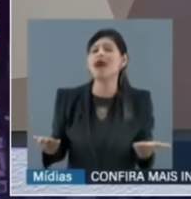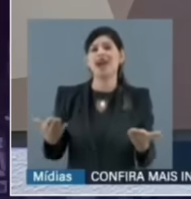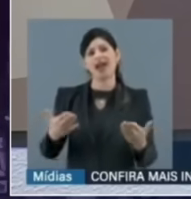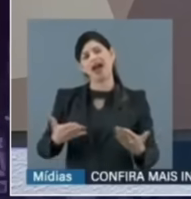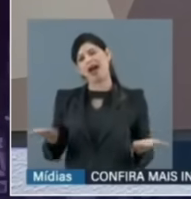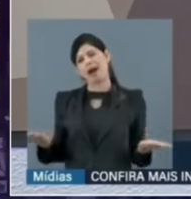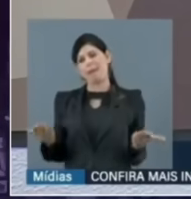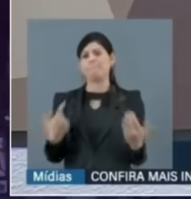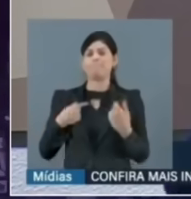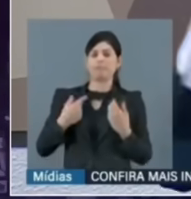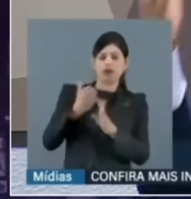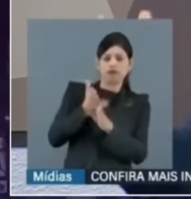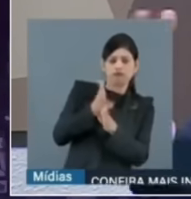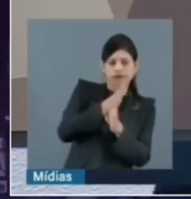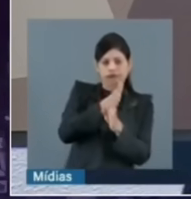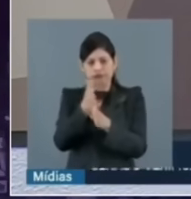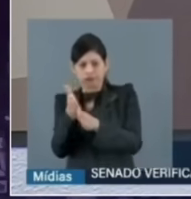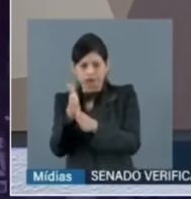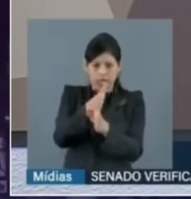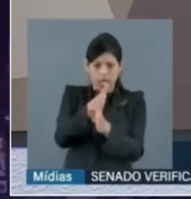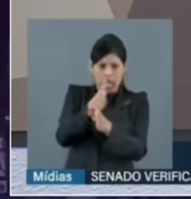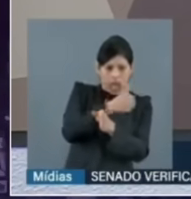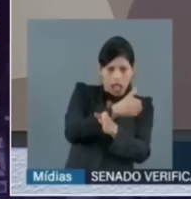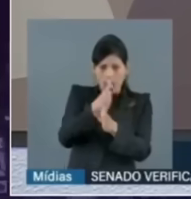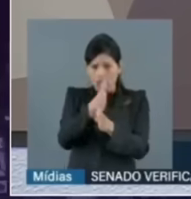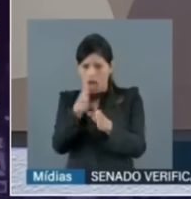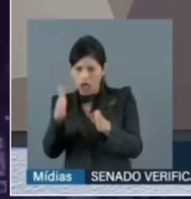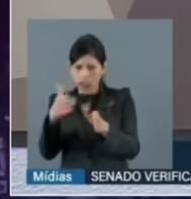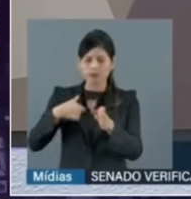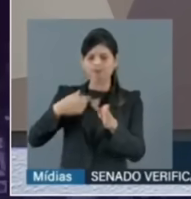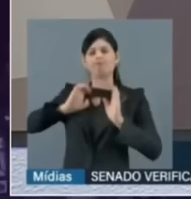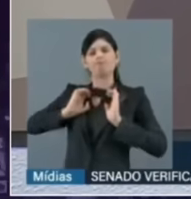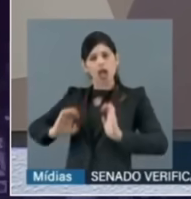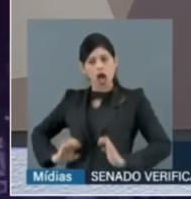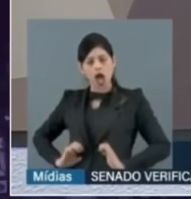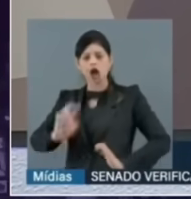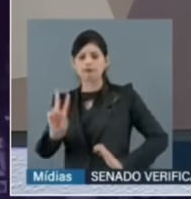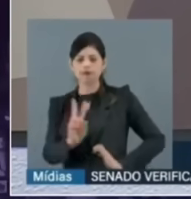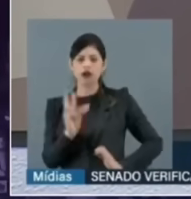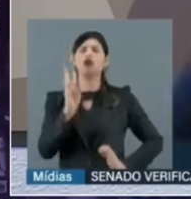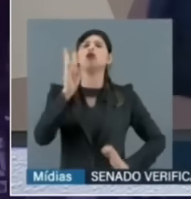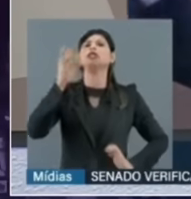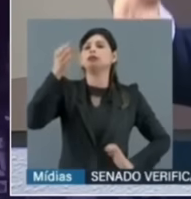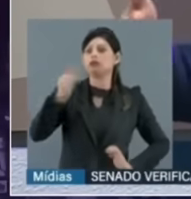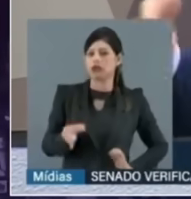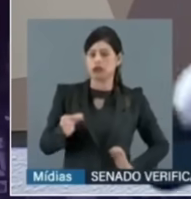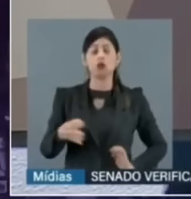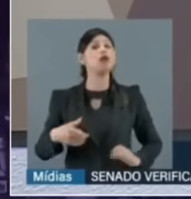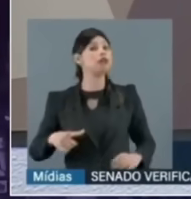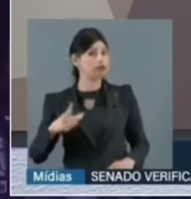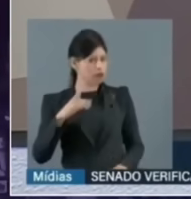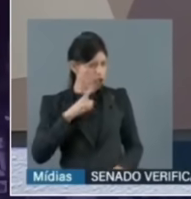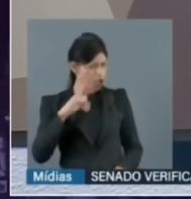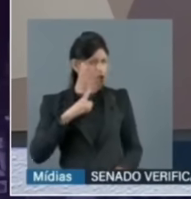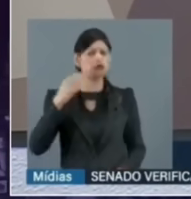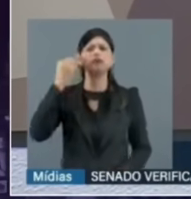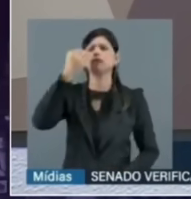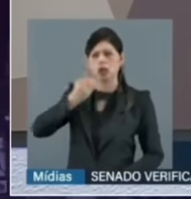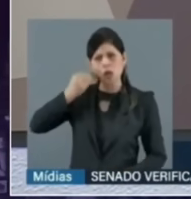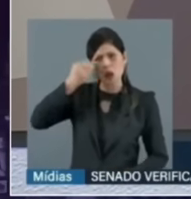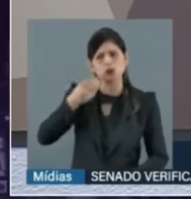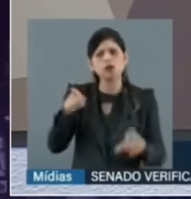imparcialidade a equidistância em relação aos valores em conflito da experiência de deputado